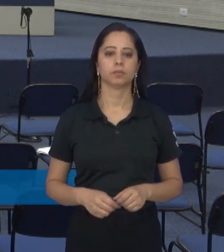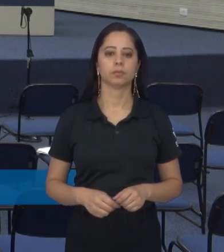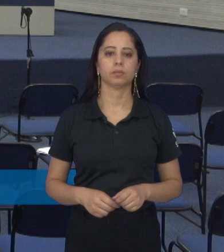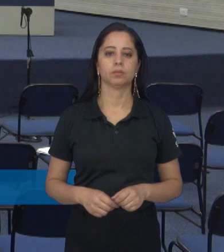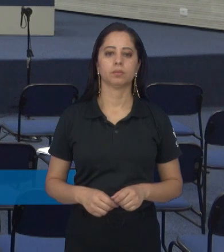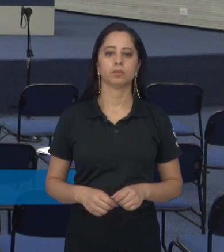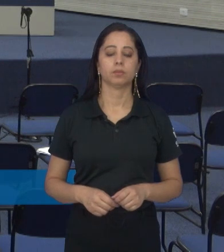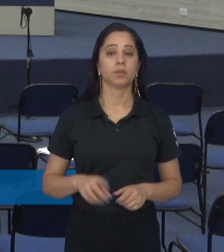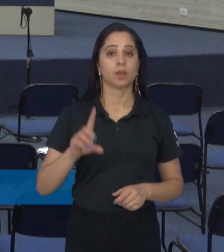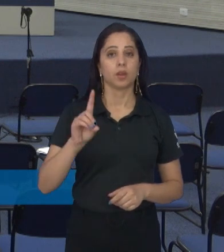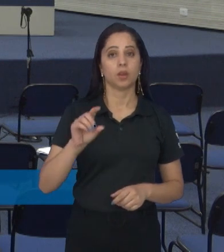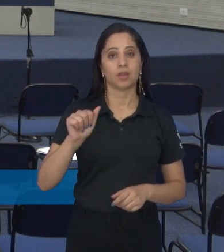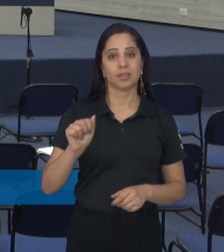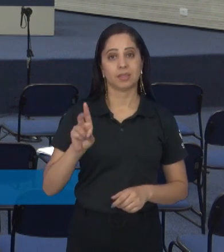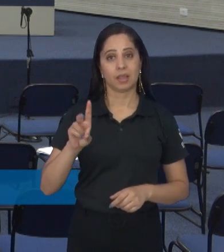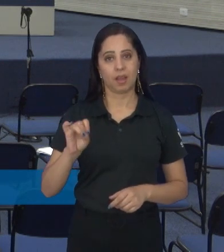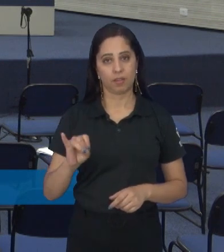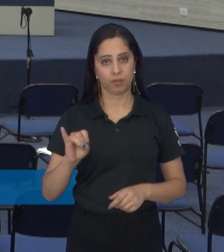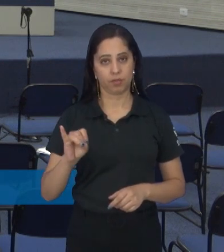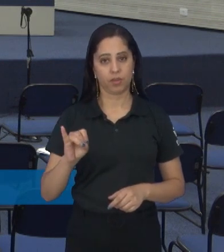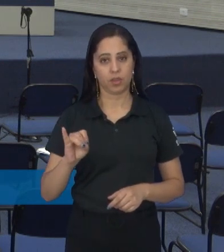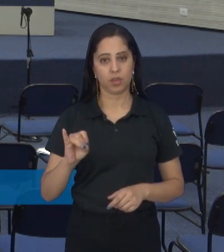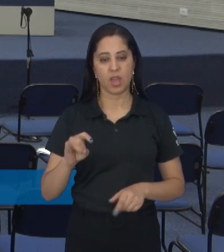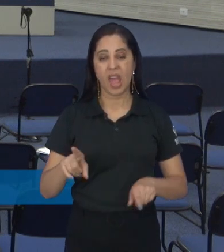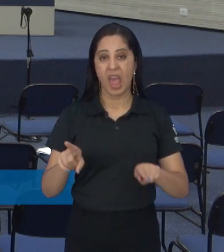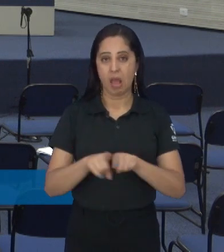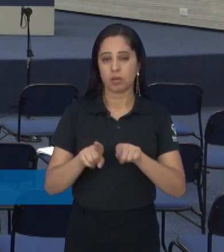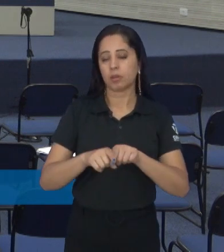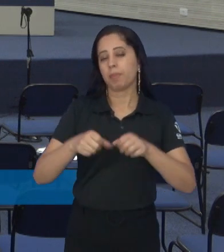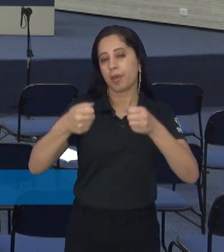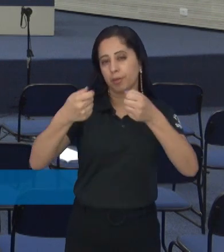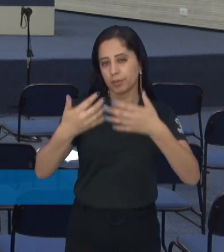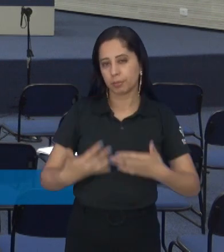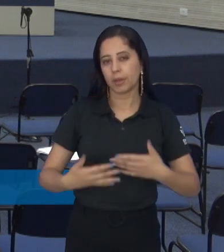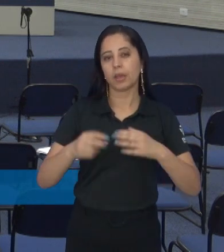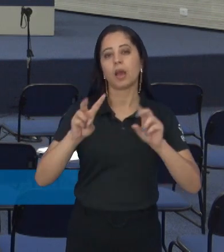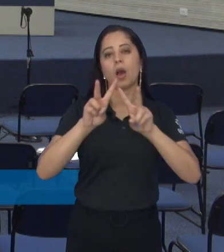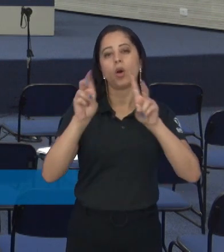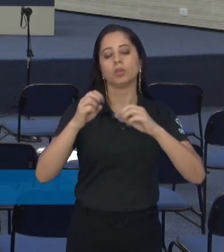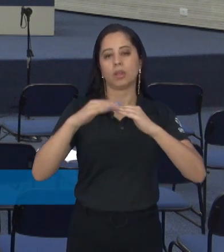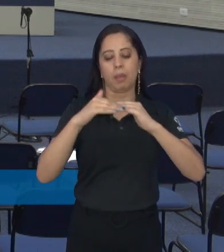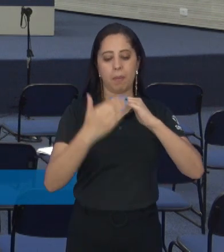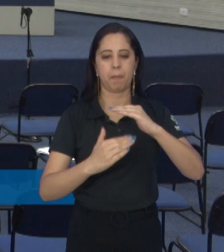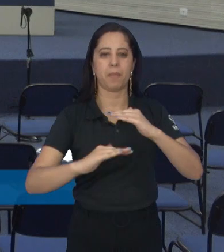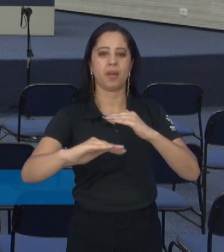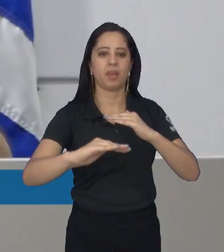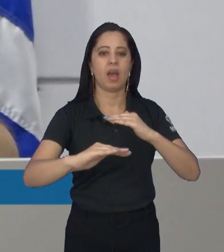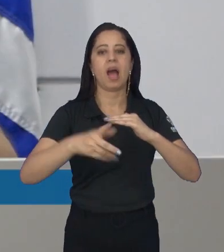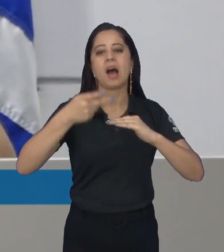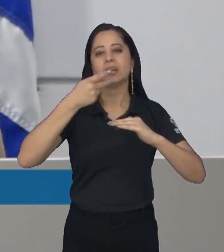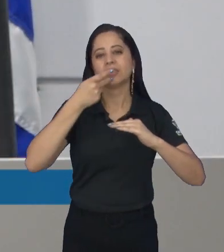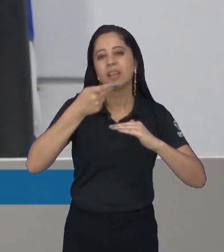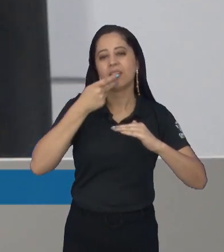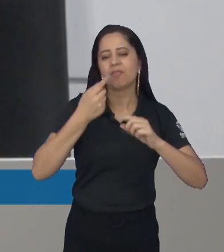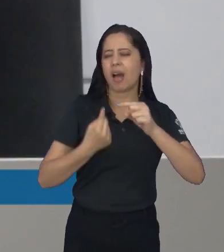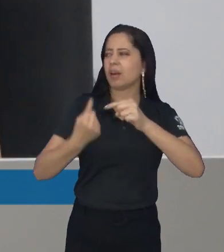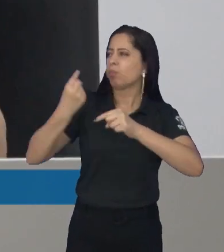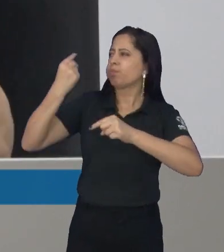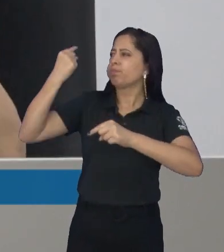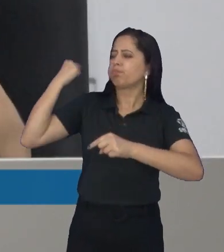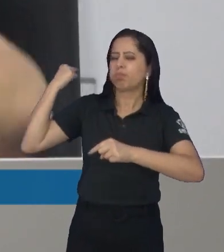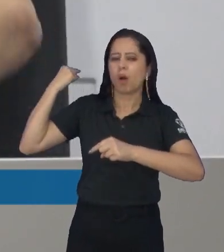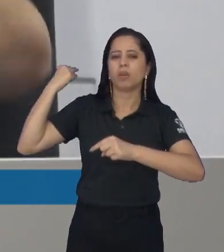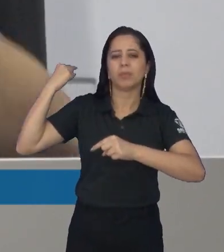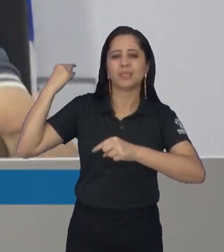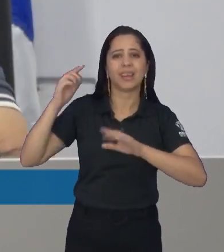o seu Davi também ele ele contextualiza a questão do banhado ele coloca desde o início da formação mas de novo é